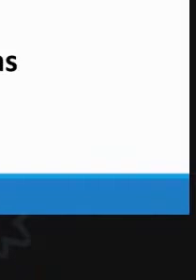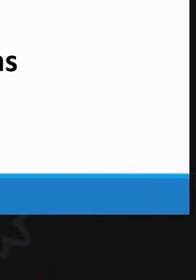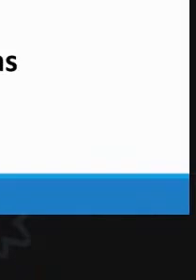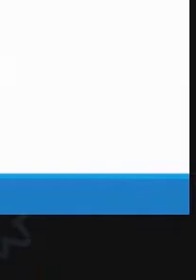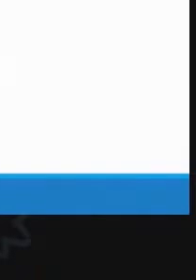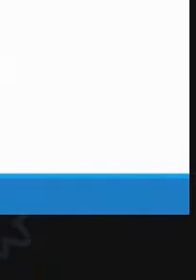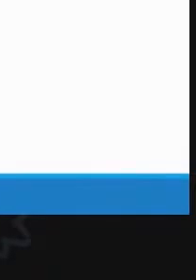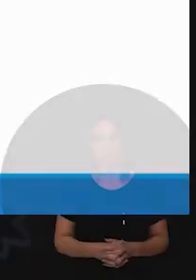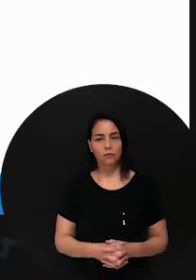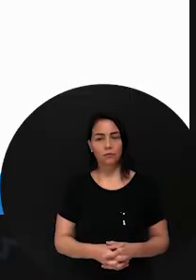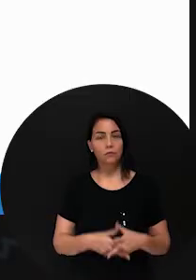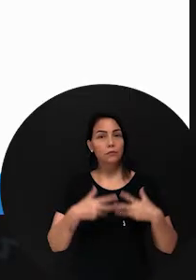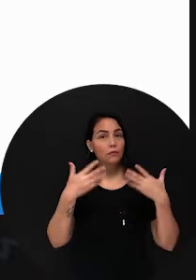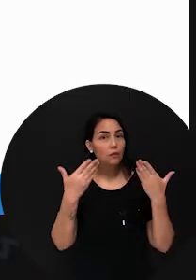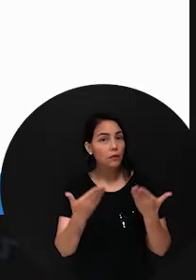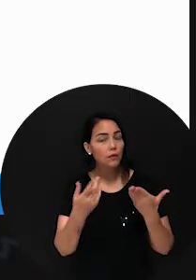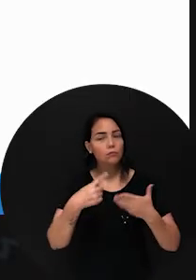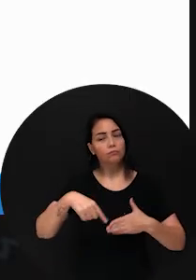online.